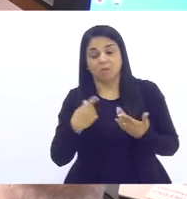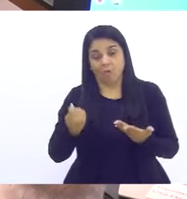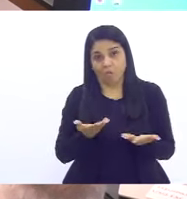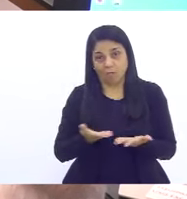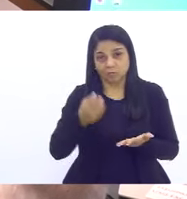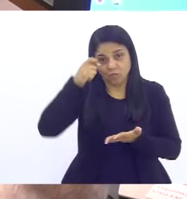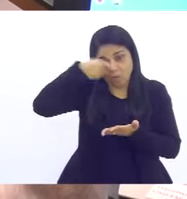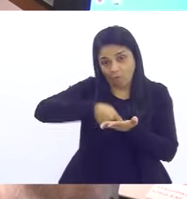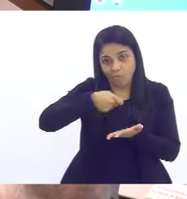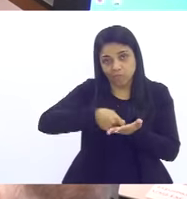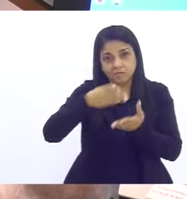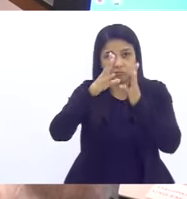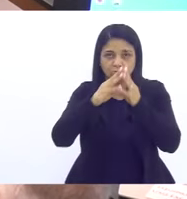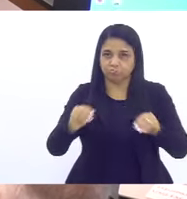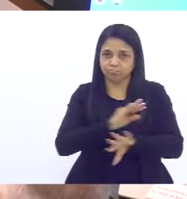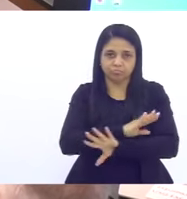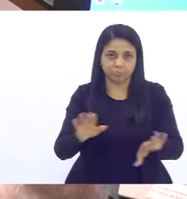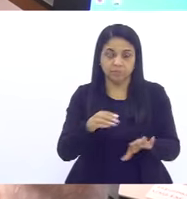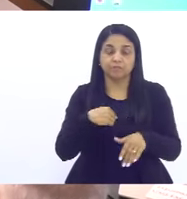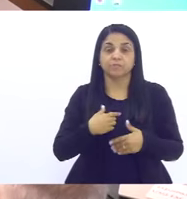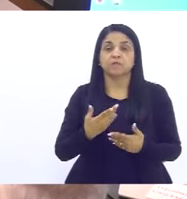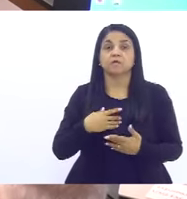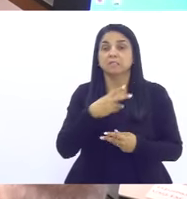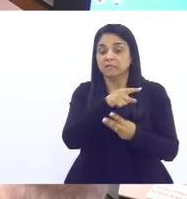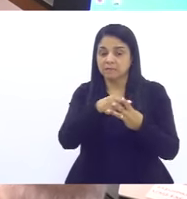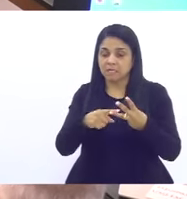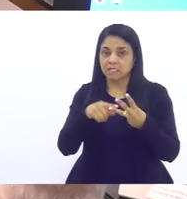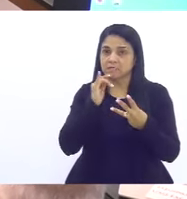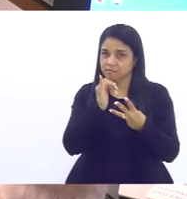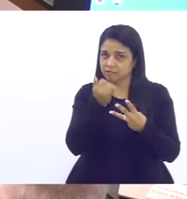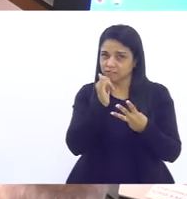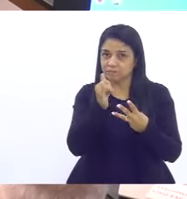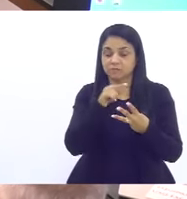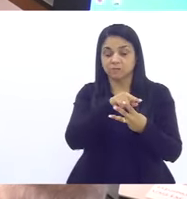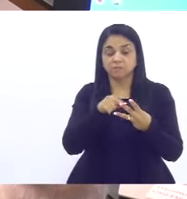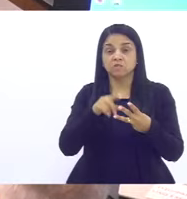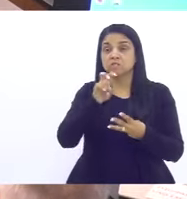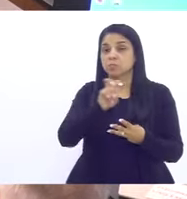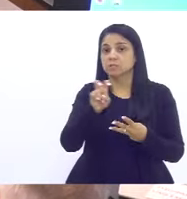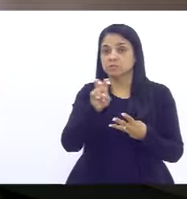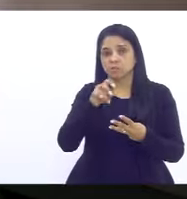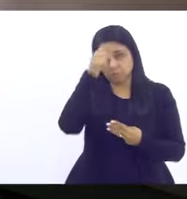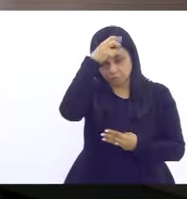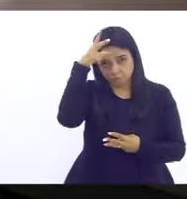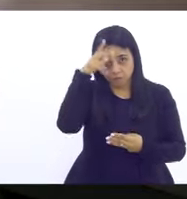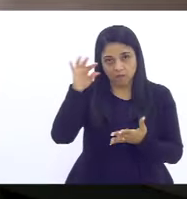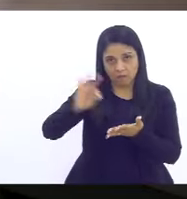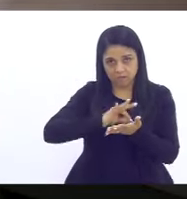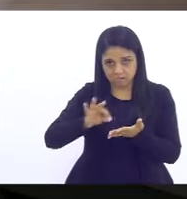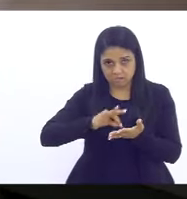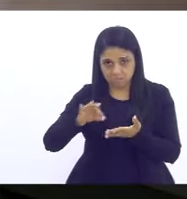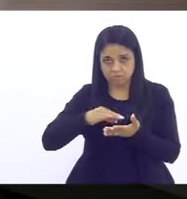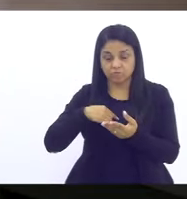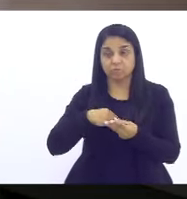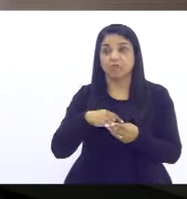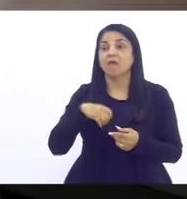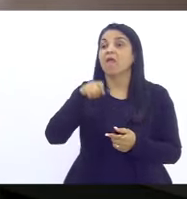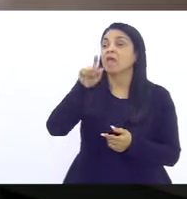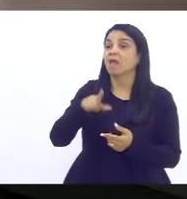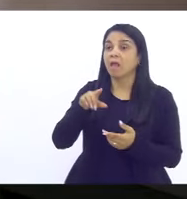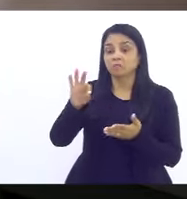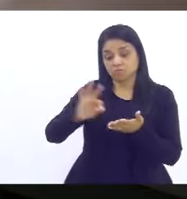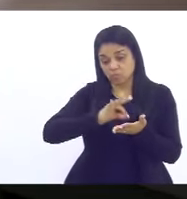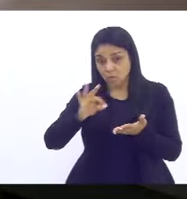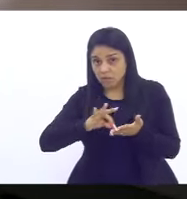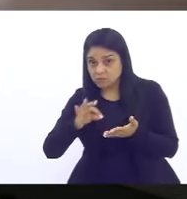porque ninguém aguenta mais. Eu vou contar 3 casos muito rapidamente dos 55 prefeitos que assinaram aqui. E eu arrisco dizer que não assinou ainda os 66